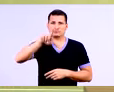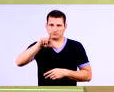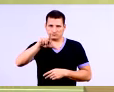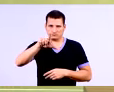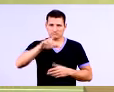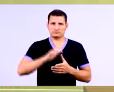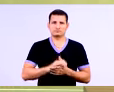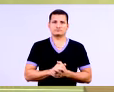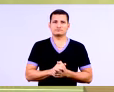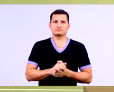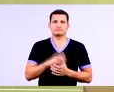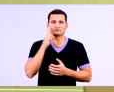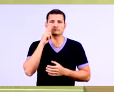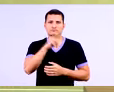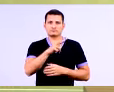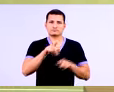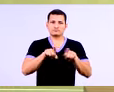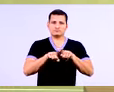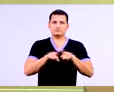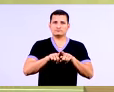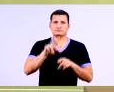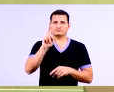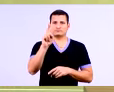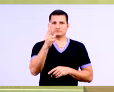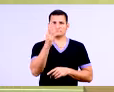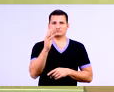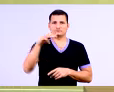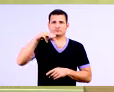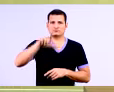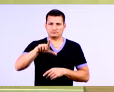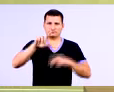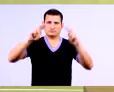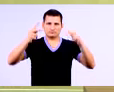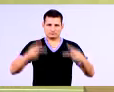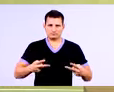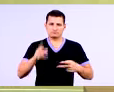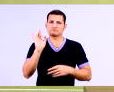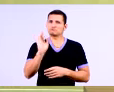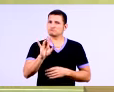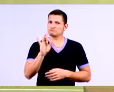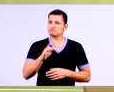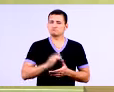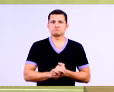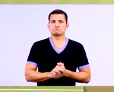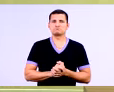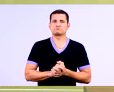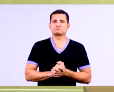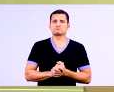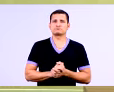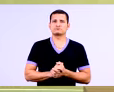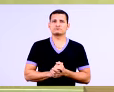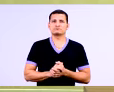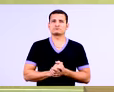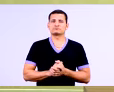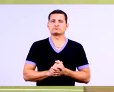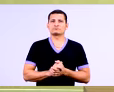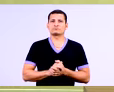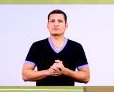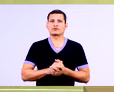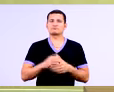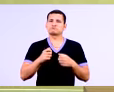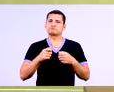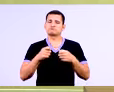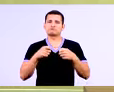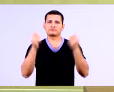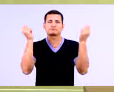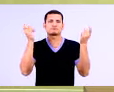mas vamos ver também que o HTML sozinho, ele não permite que as nossas páginas sejam